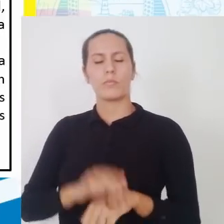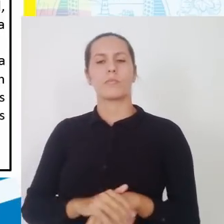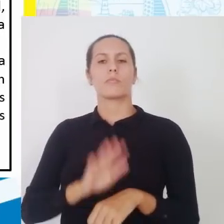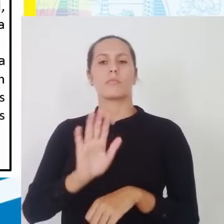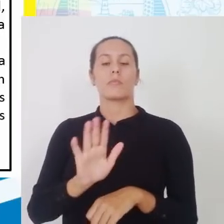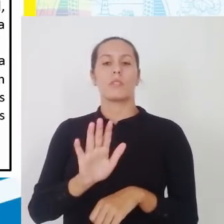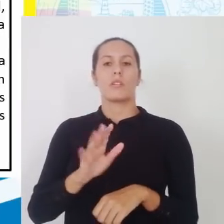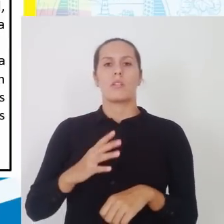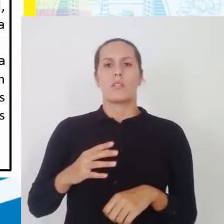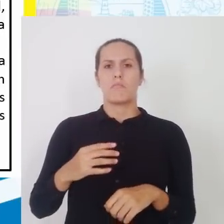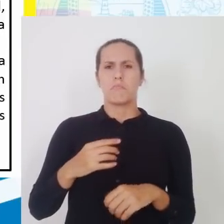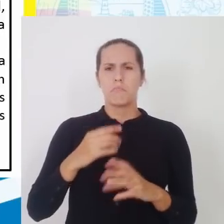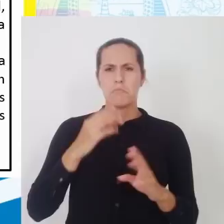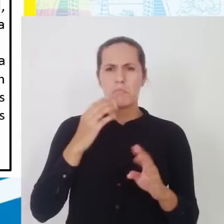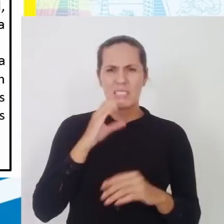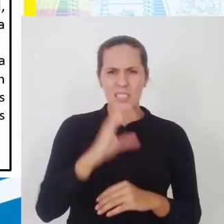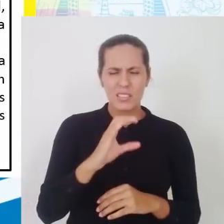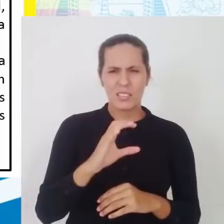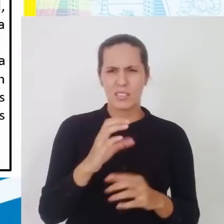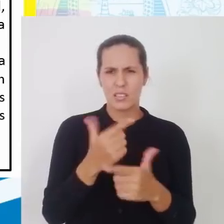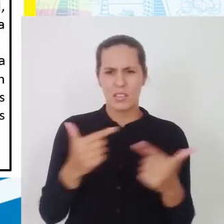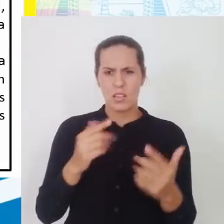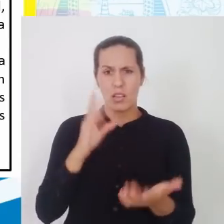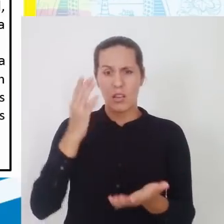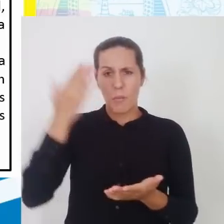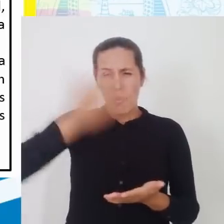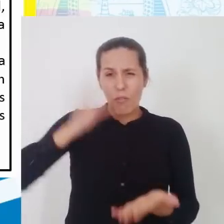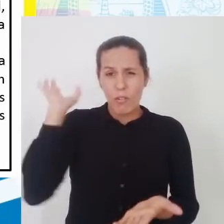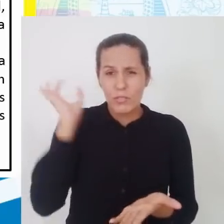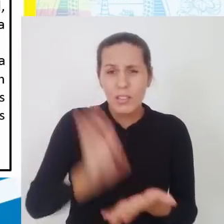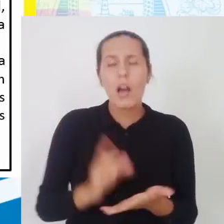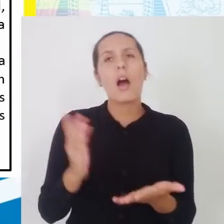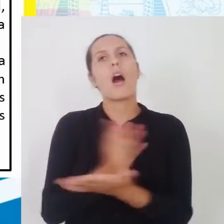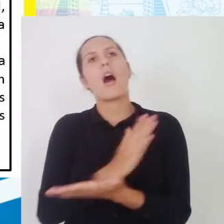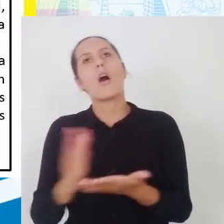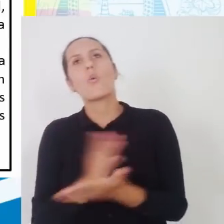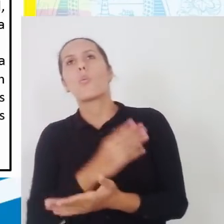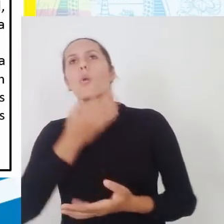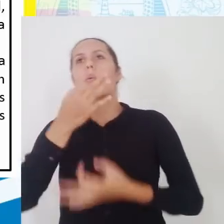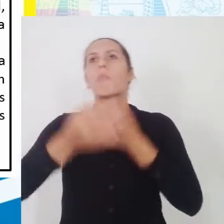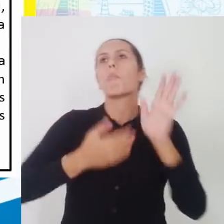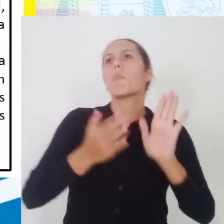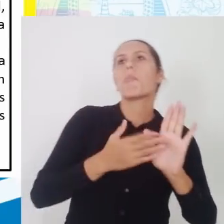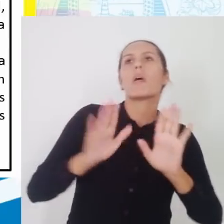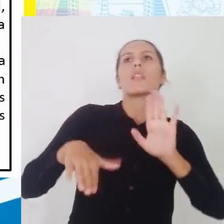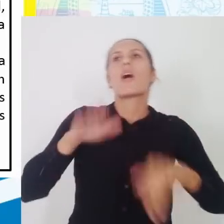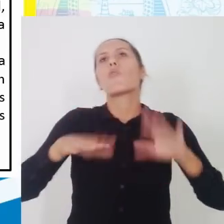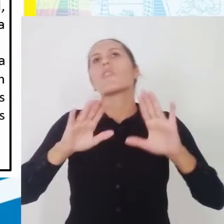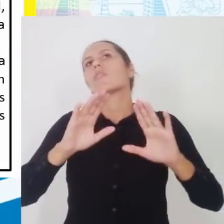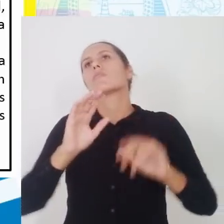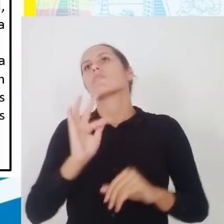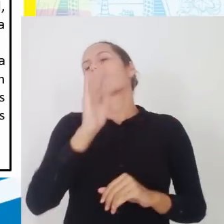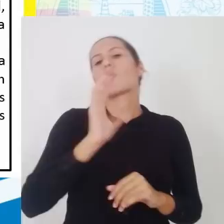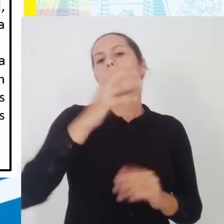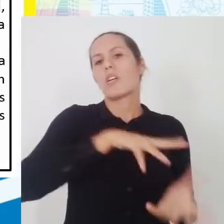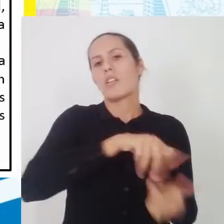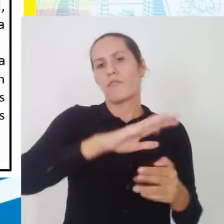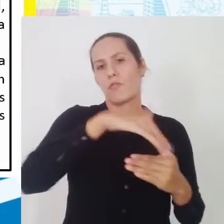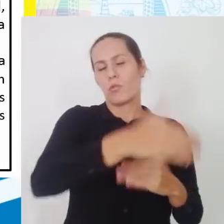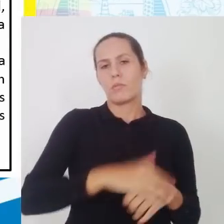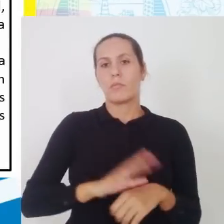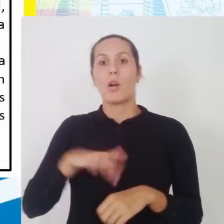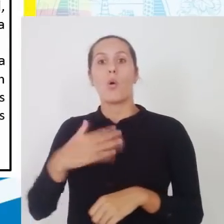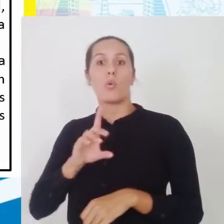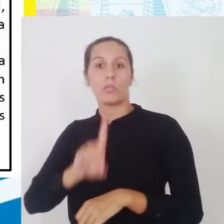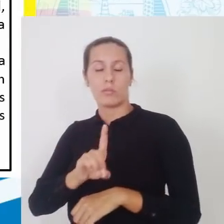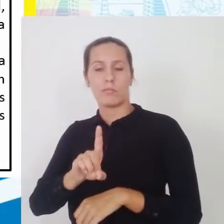Terra. Ou seria a letra D. Os satélites que caçam vida fora da Terra até hoje não encontraram nenhum tipo de ser